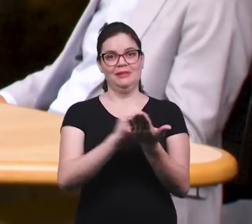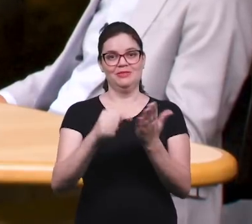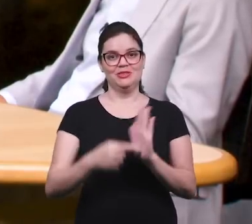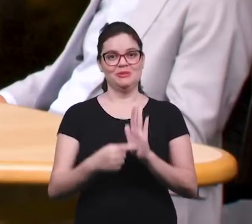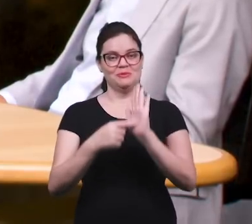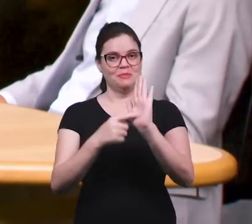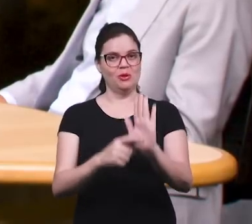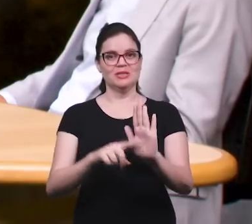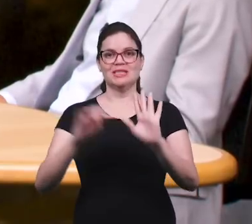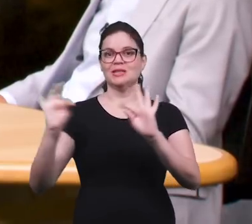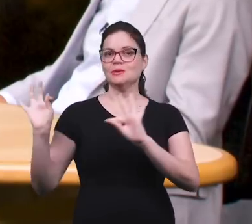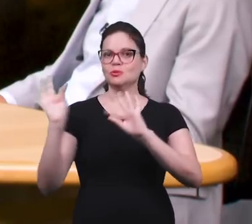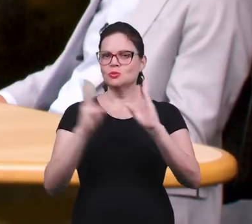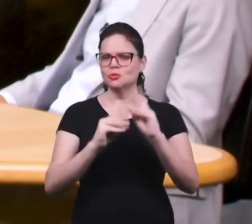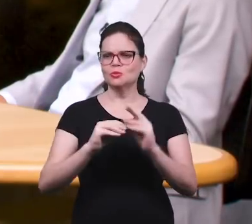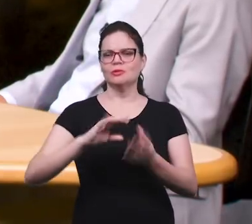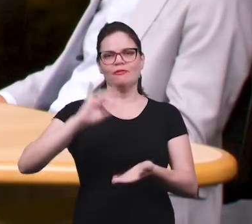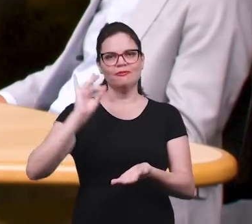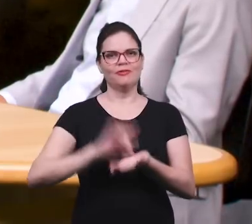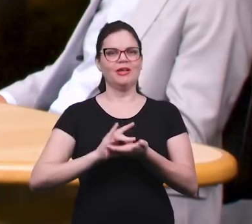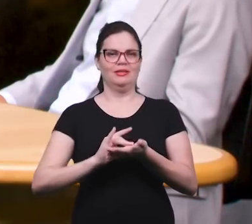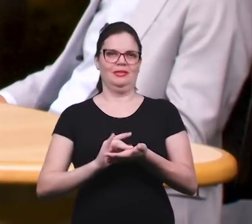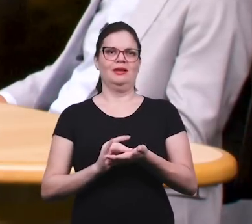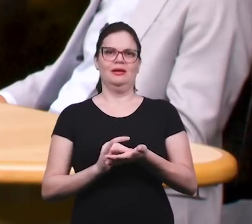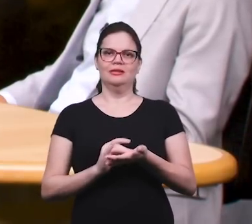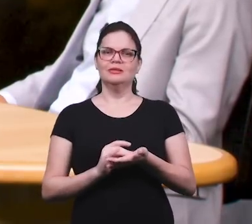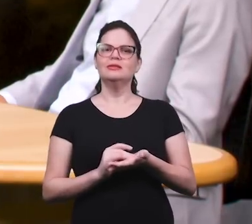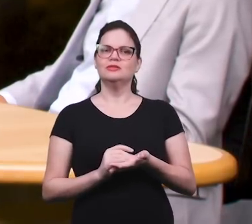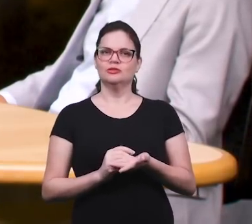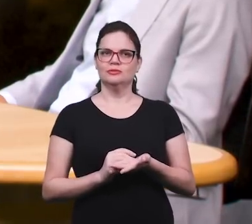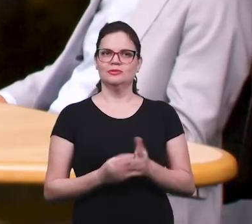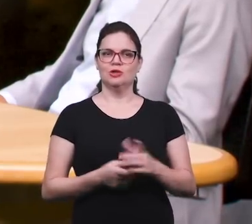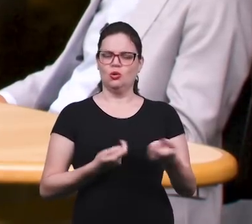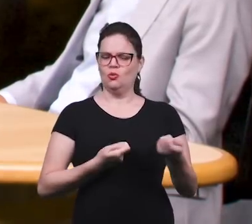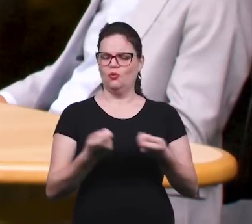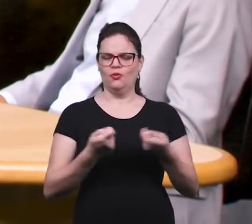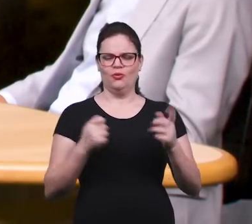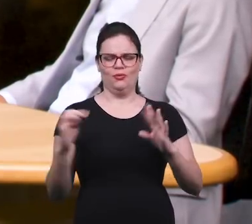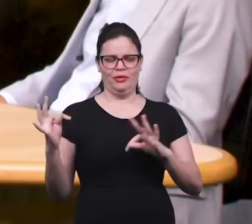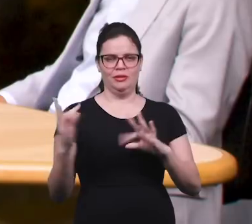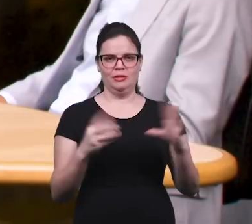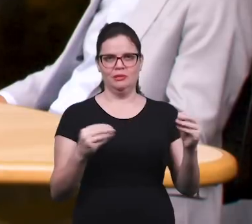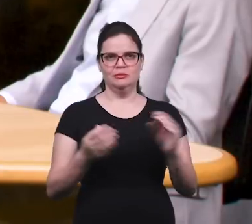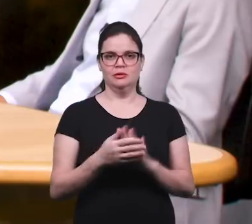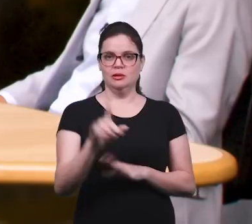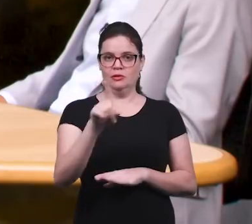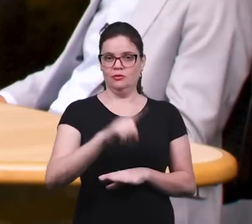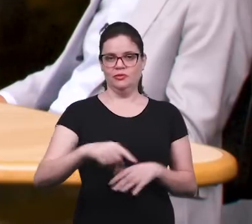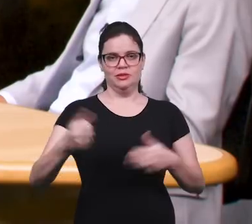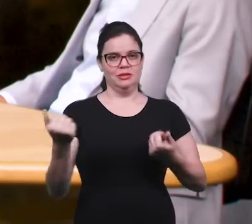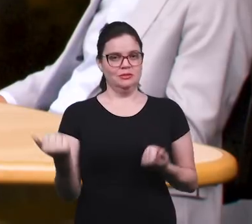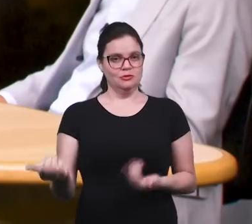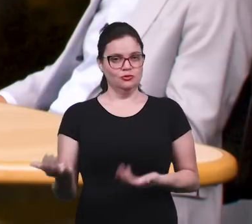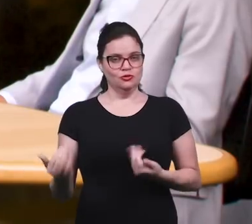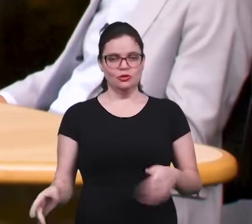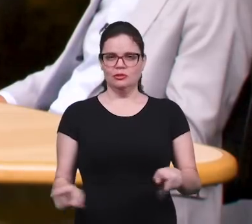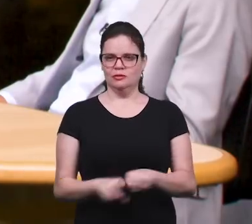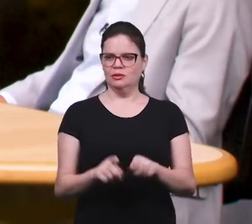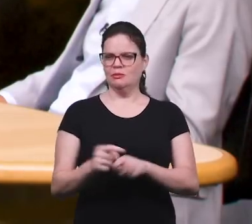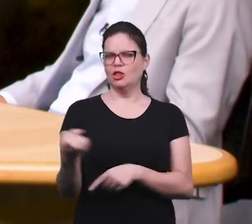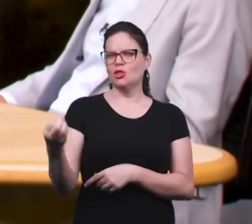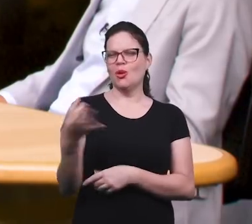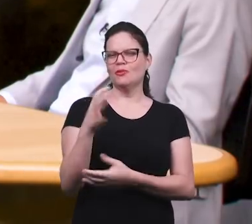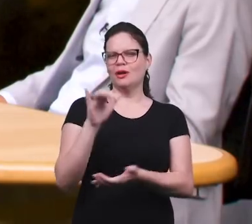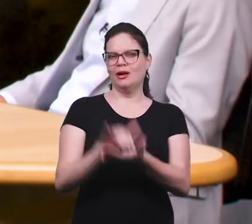Então, aqueles que, o pastor Jedai falou do jovem aqui, ou aqueles até que são recém-casados, né, que estão passando por